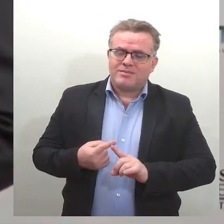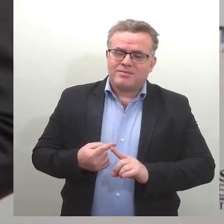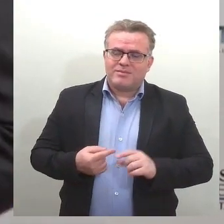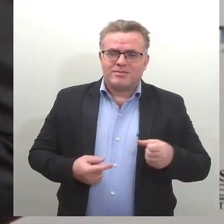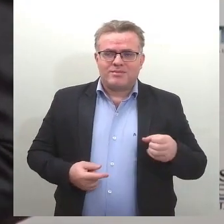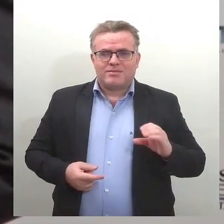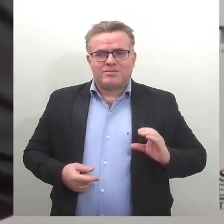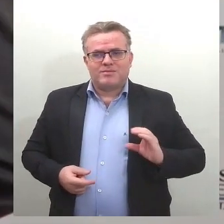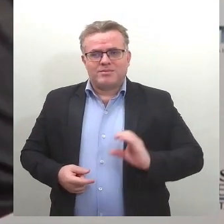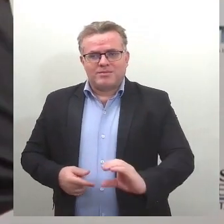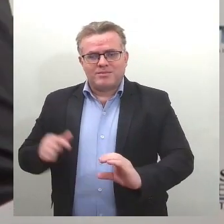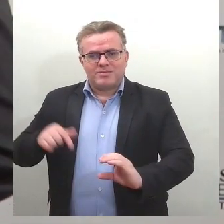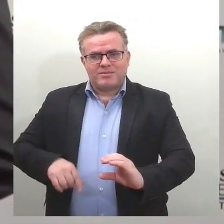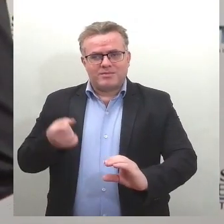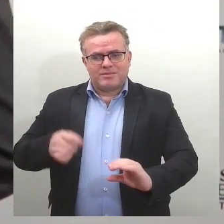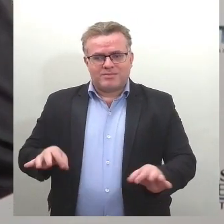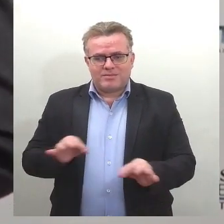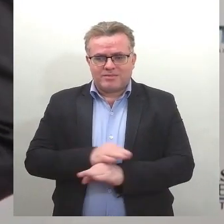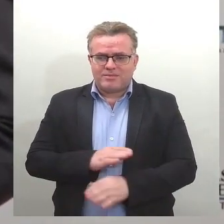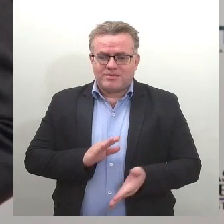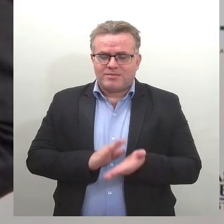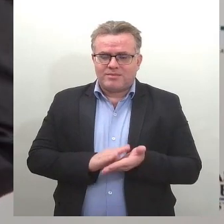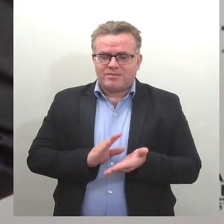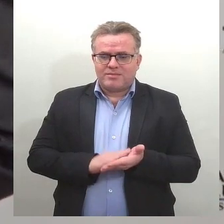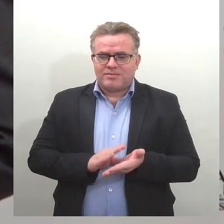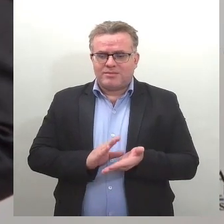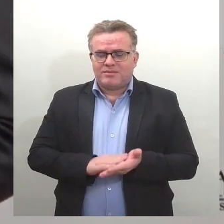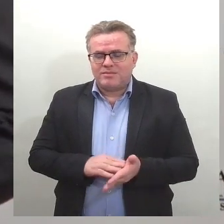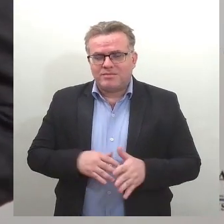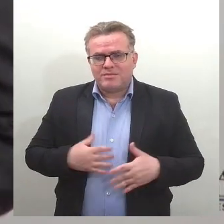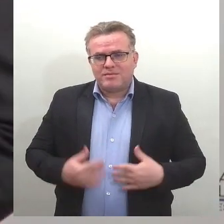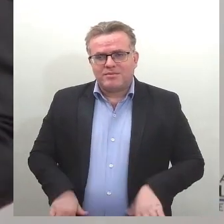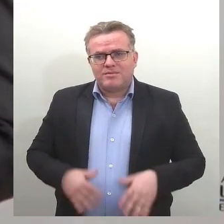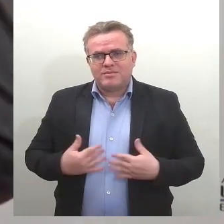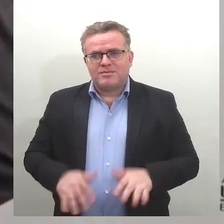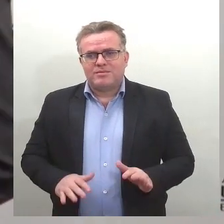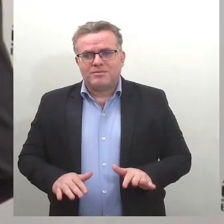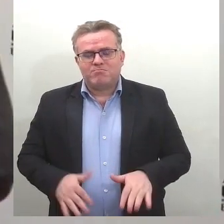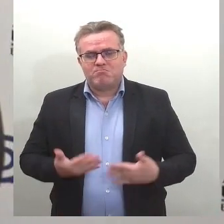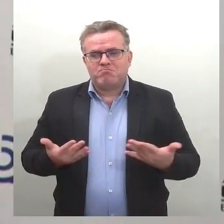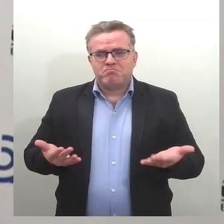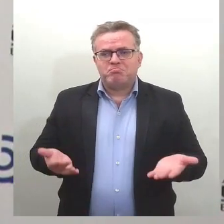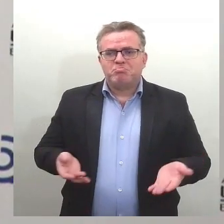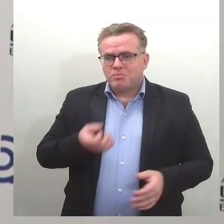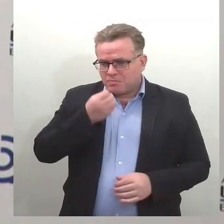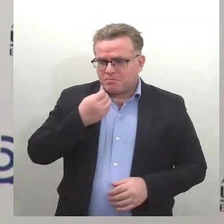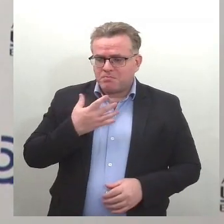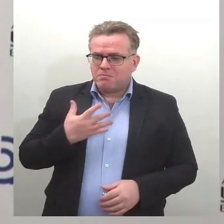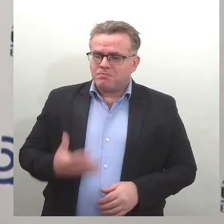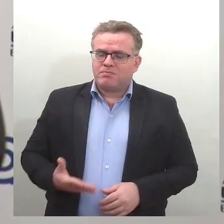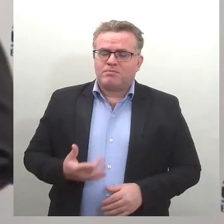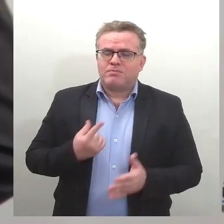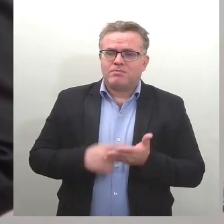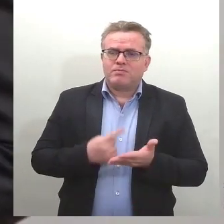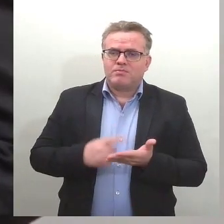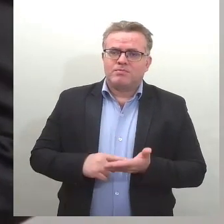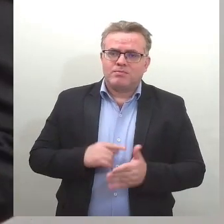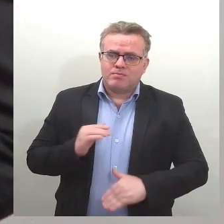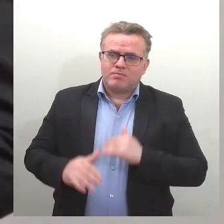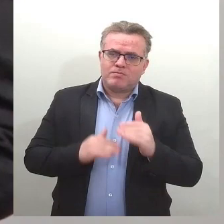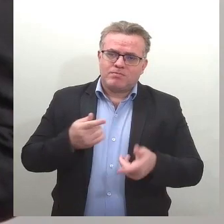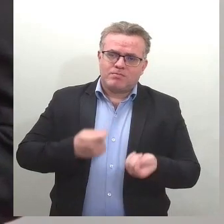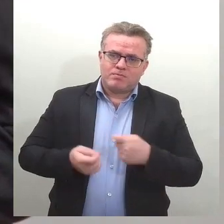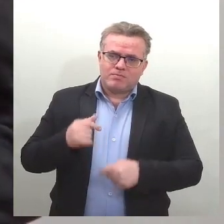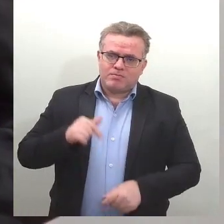parabenizou por essa viagem e por esse incentivo que ele está dando para impulsionar cada vez mais a economia do nosso estado, não é isso? Bom dia. Bom dia,